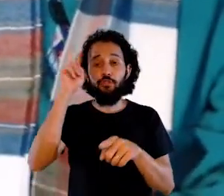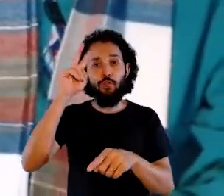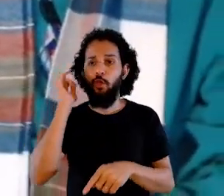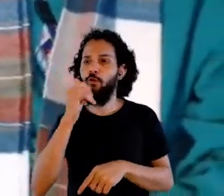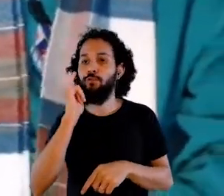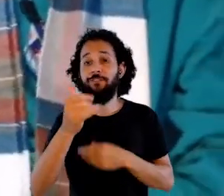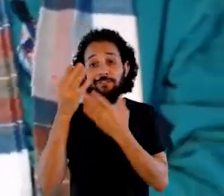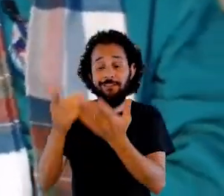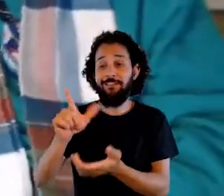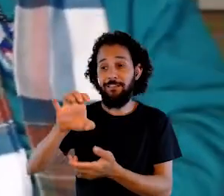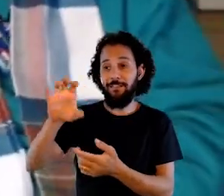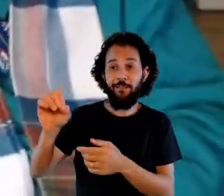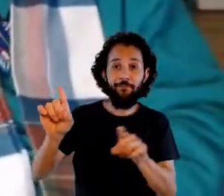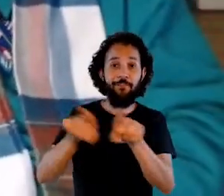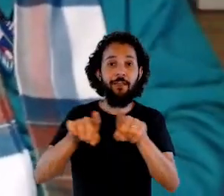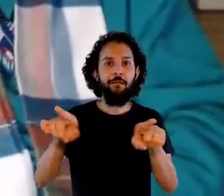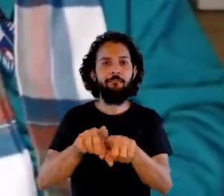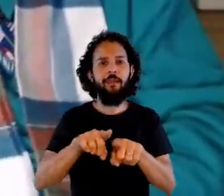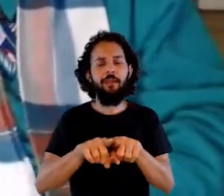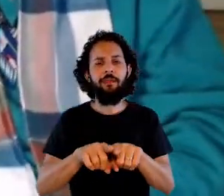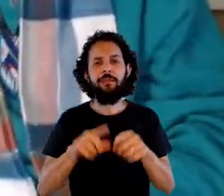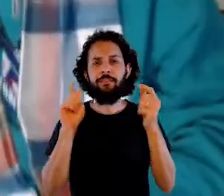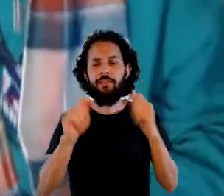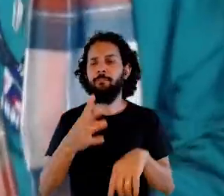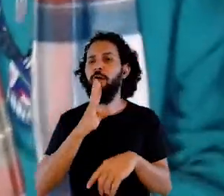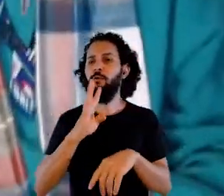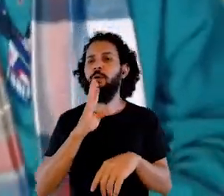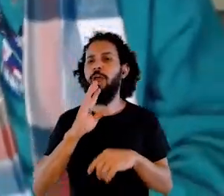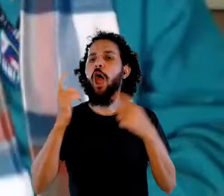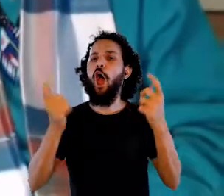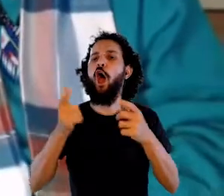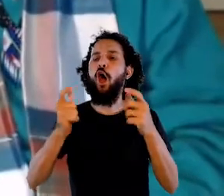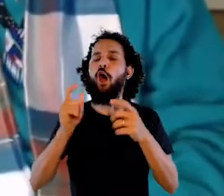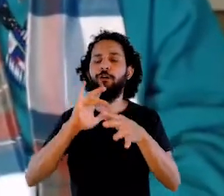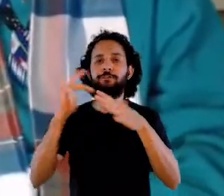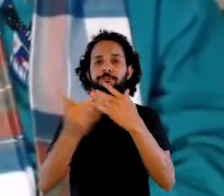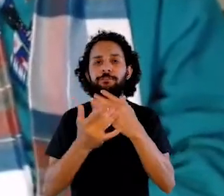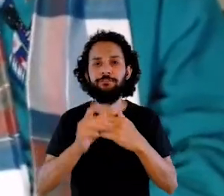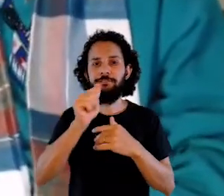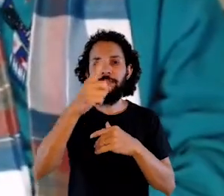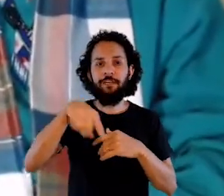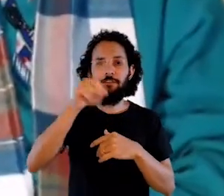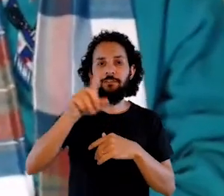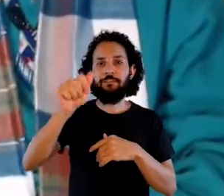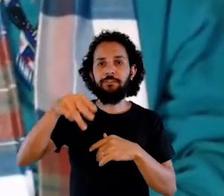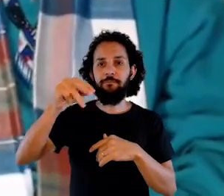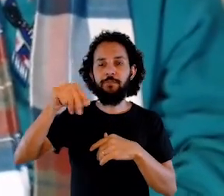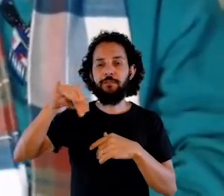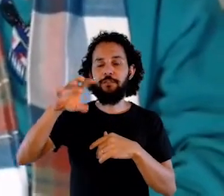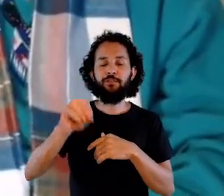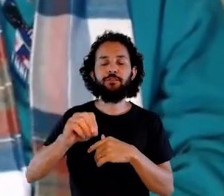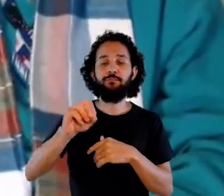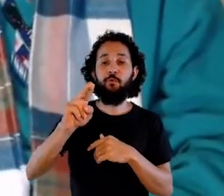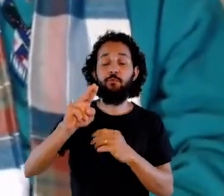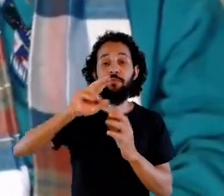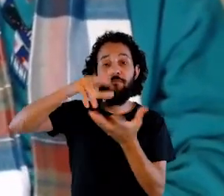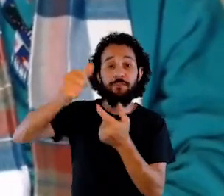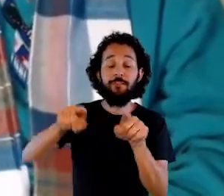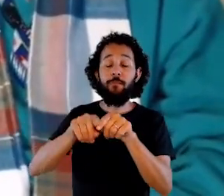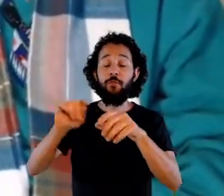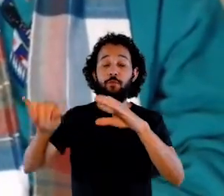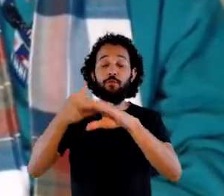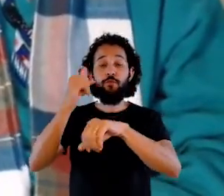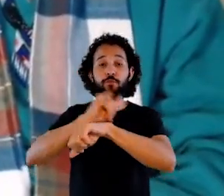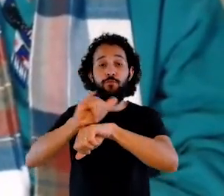podem conhecer nas redes sociais, @Xamanismo Universal, e aqui no YouTube, na TV Xamanismo,